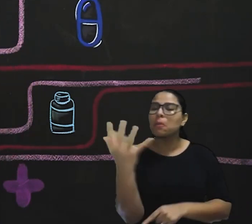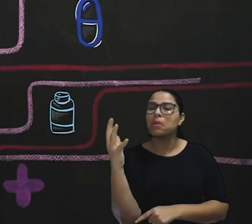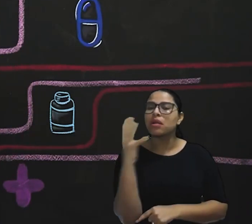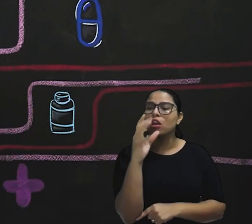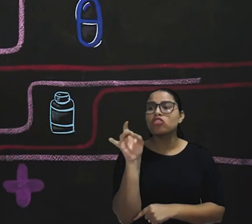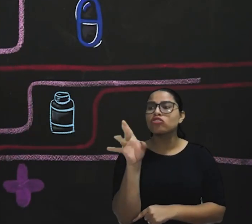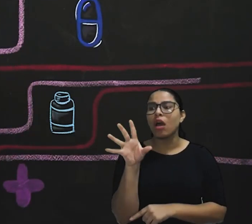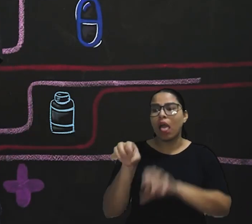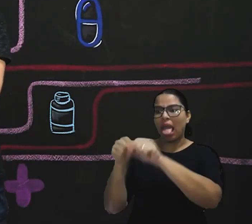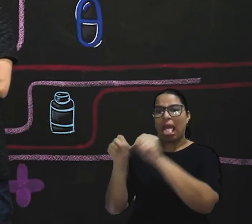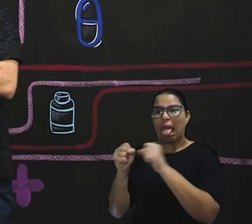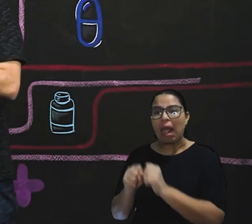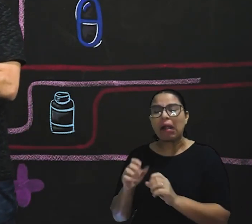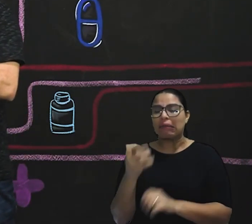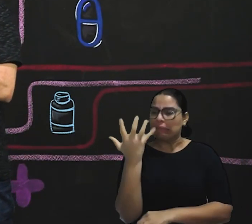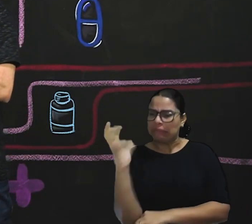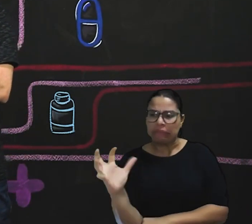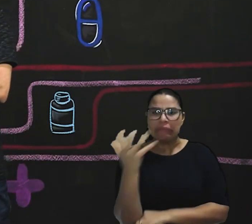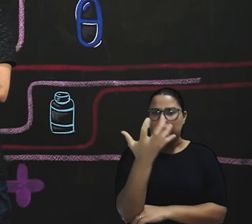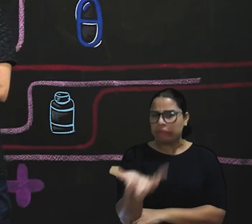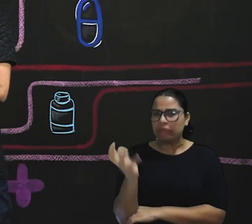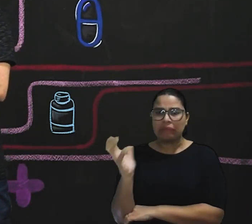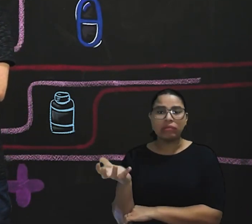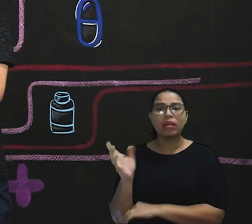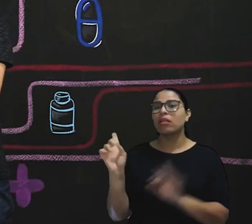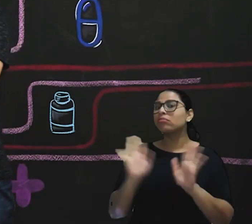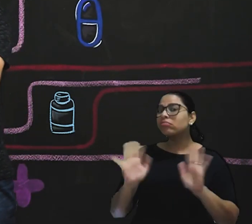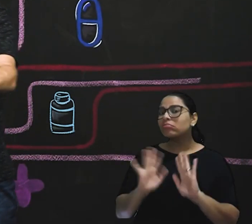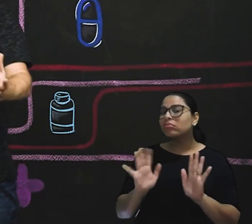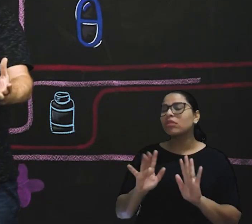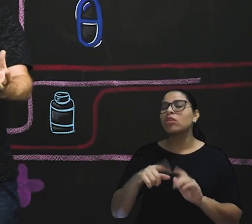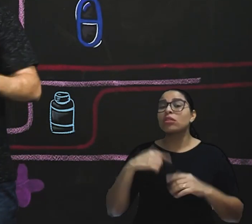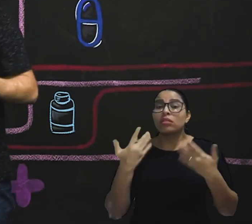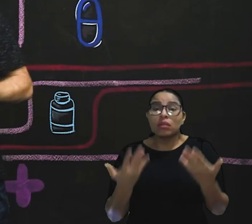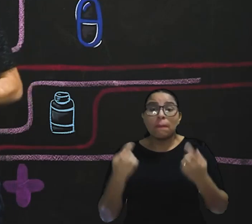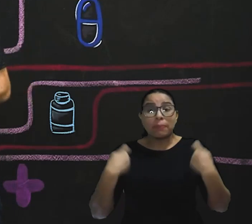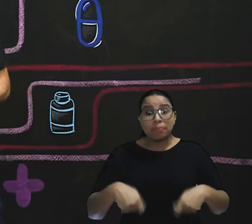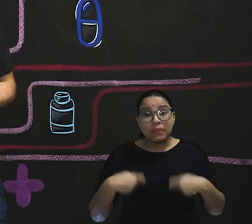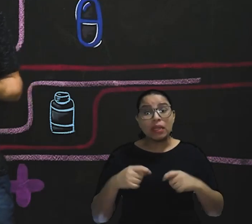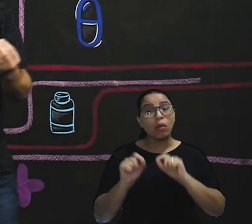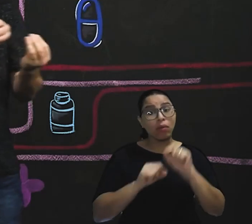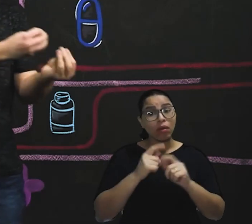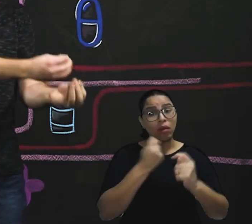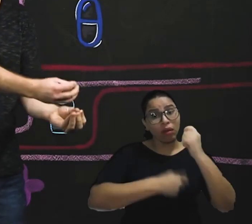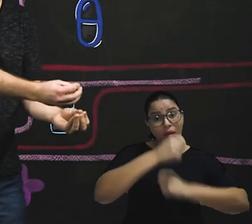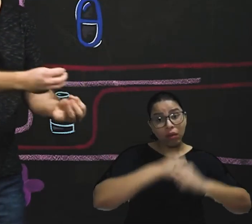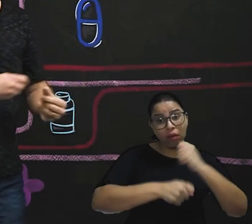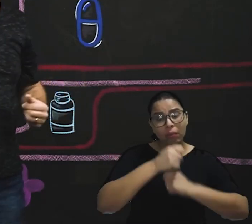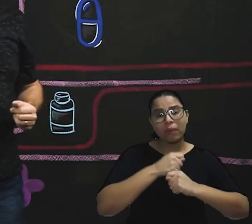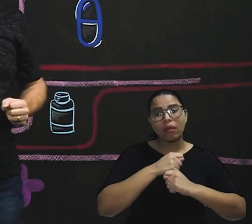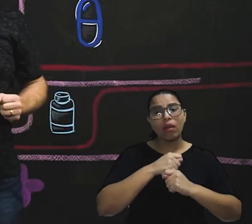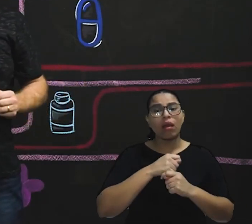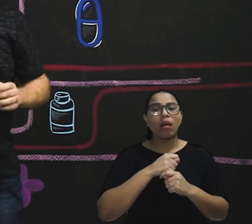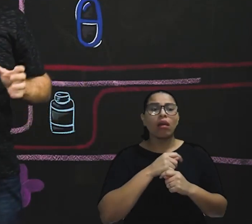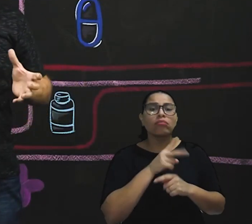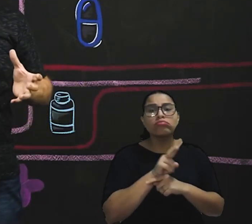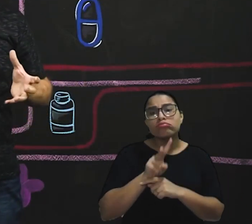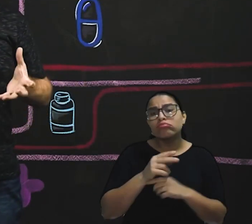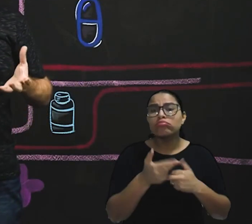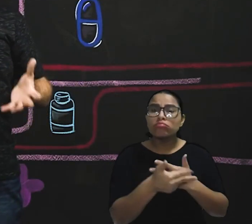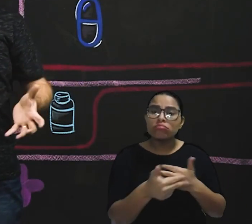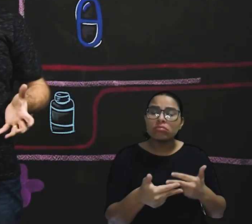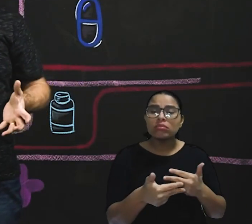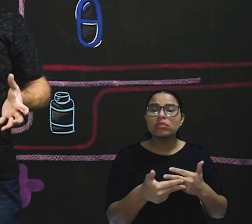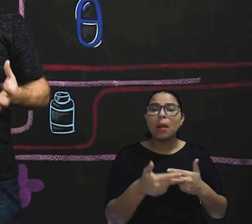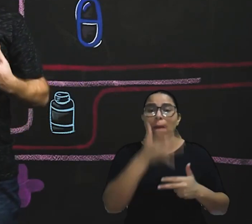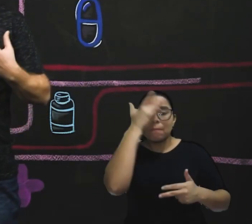sendo destruído, onde temos aí uma economia mais solidária e que tem acesso cada vez mais para as pessoas. Dessa